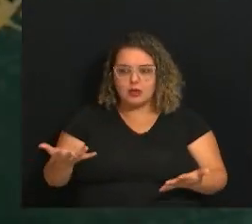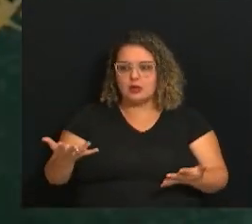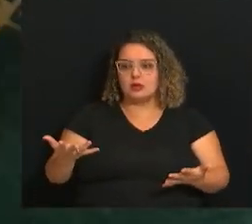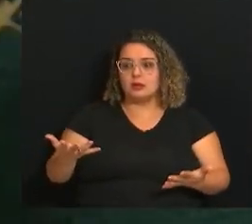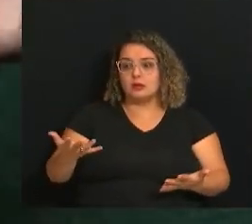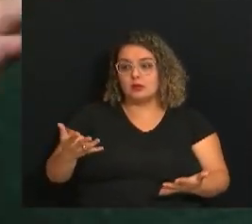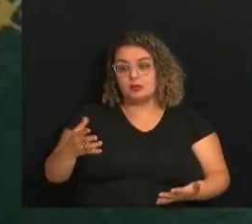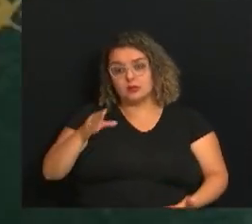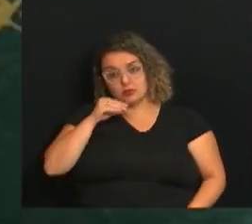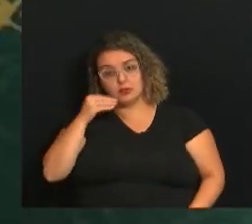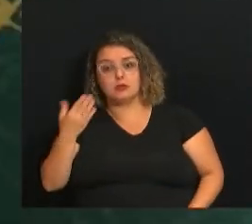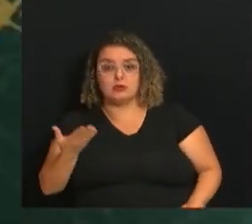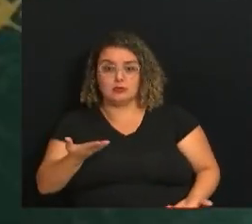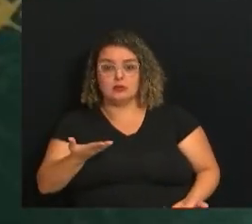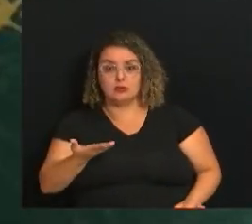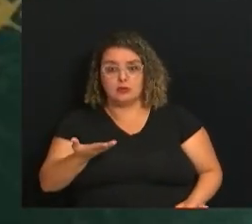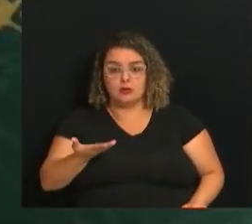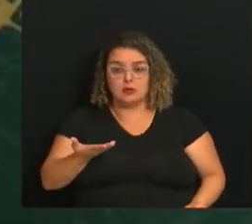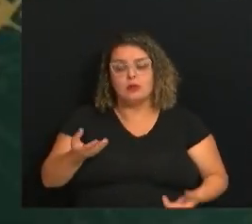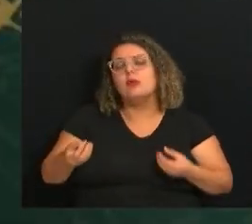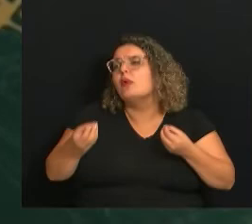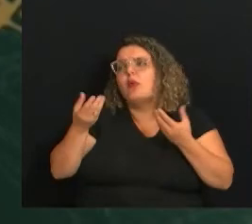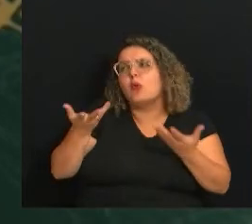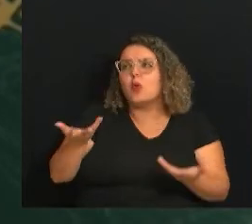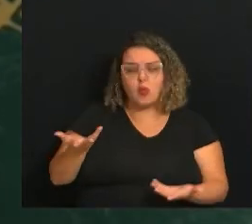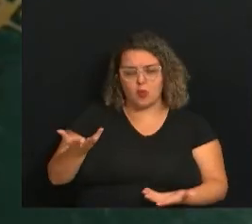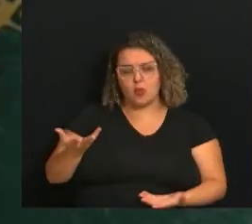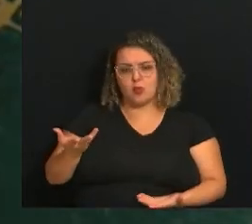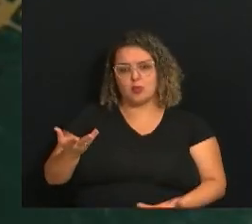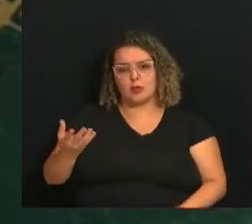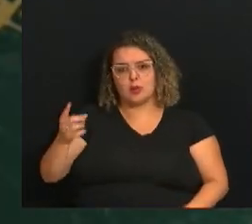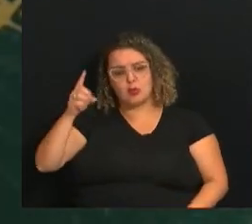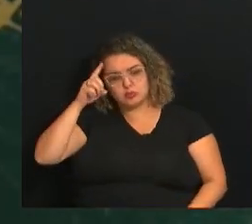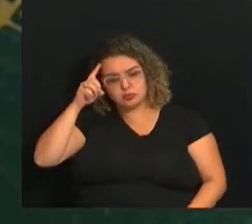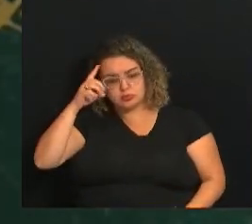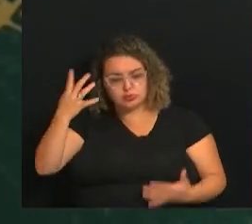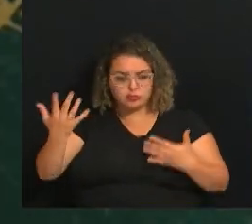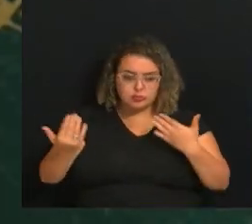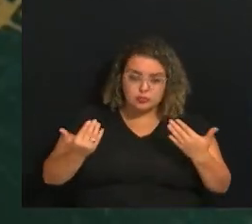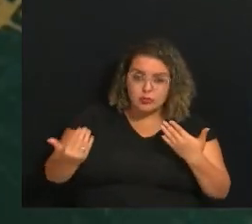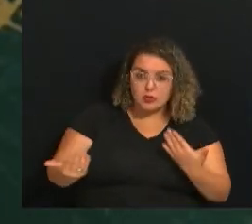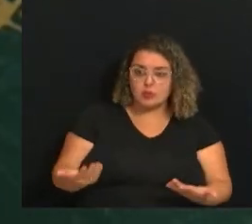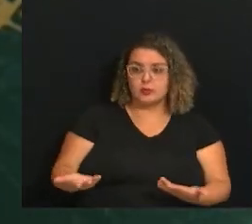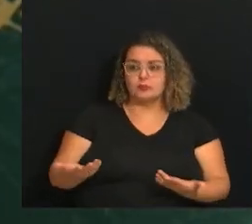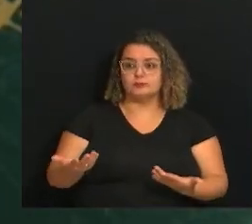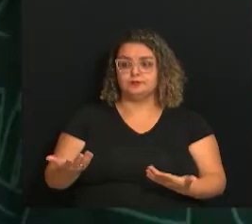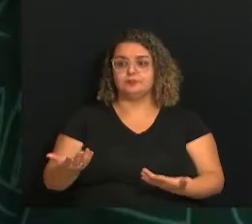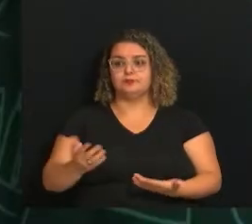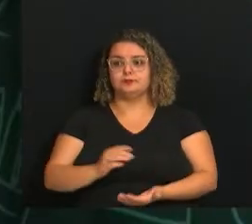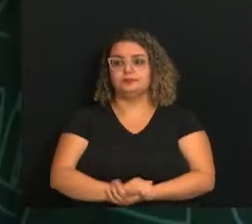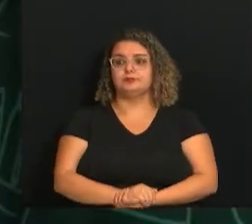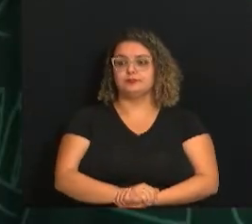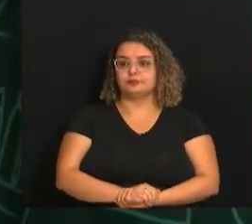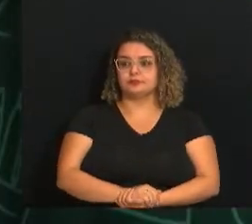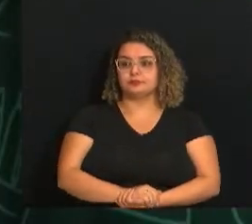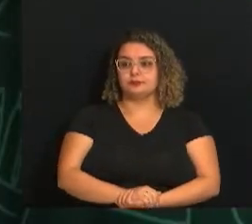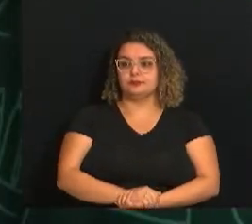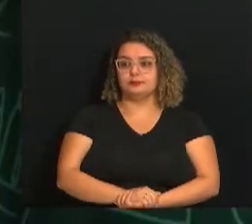adolescente, um pré-adolescente e tudo mais, né? Como que é esse lado, conversar, tal? Conta pra